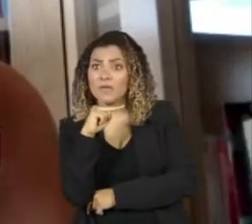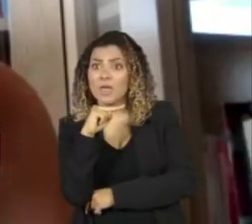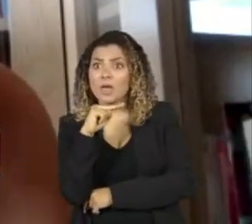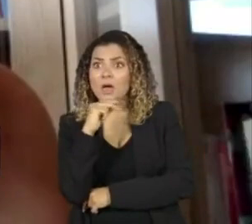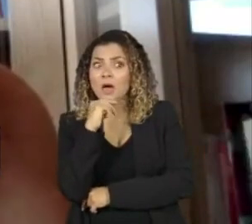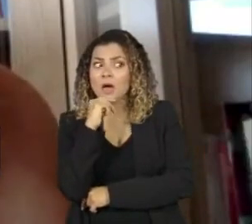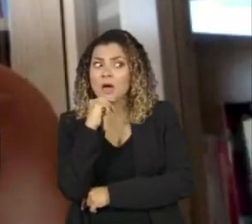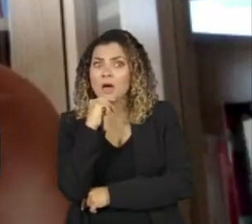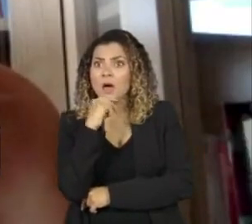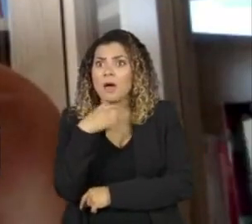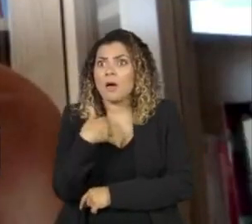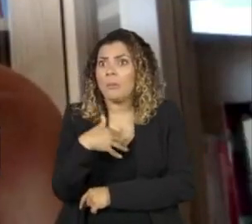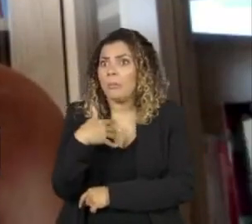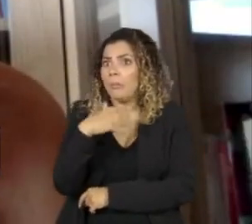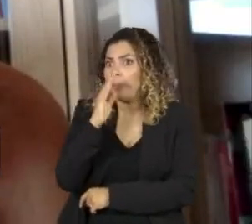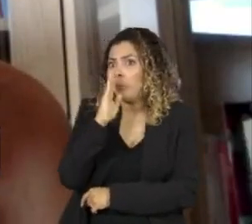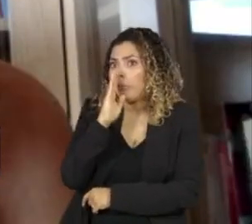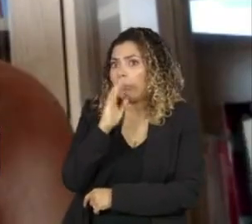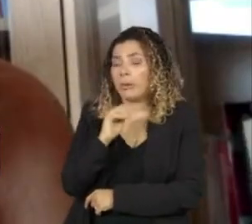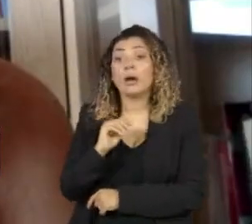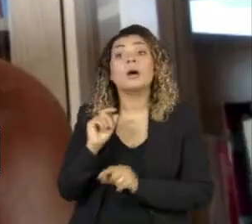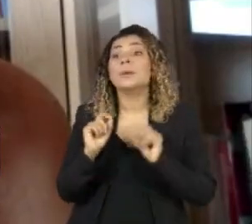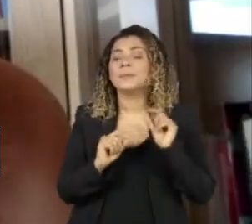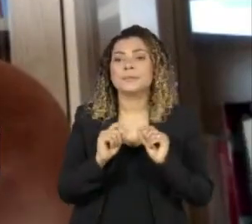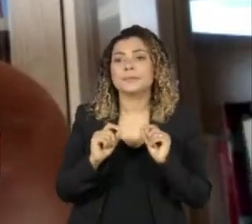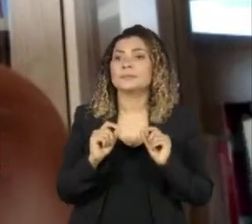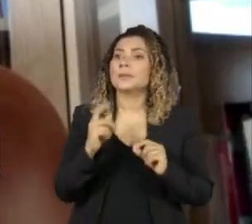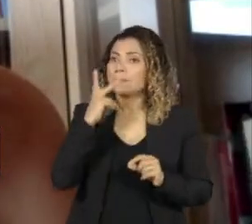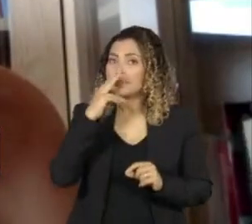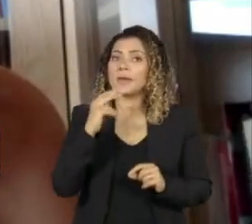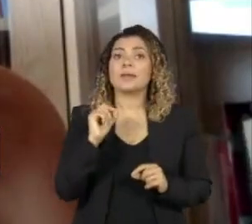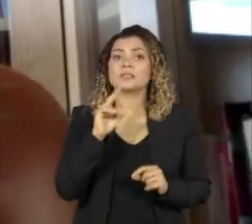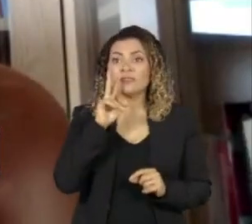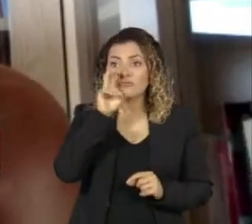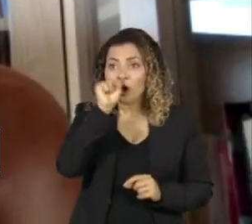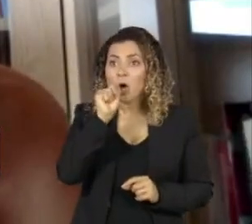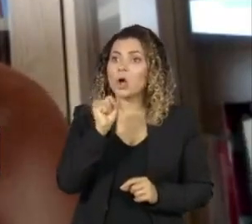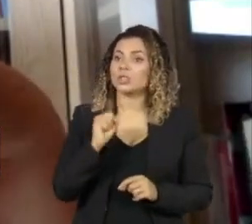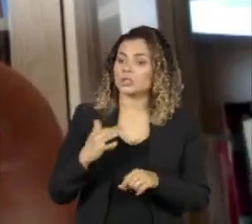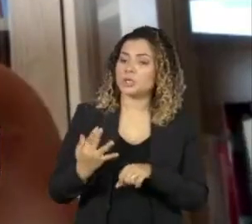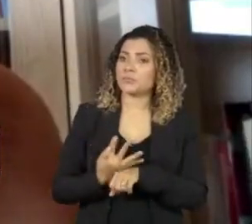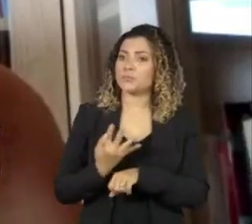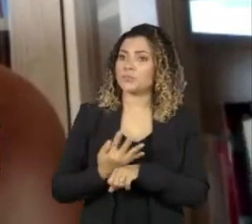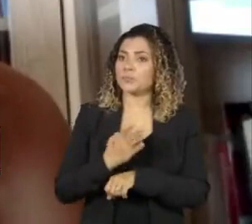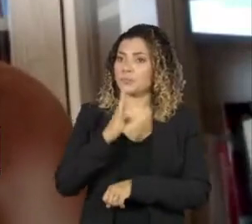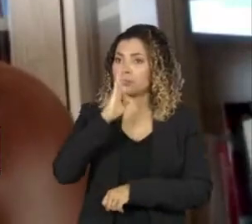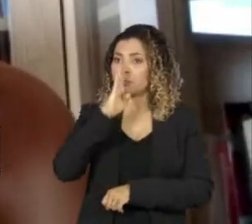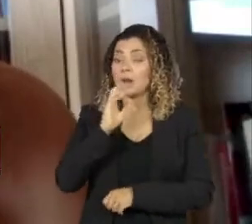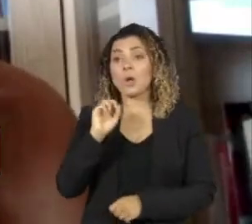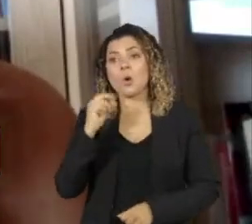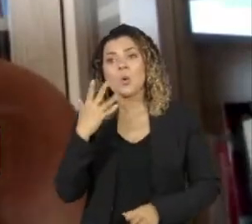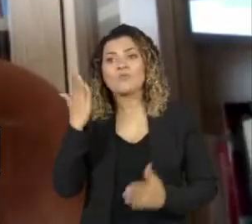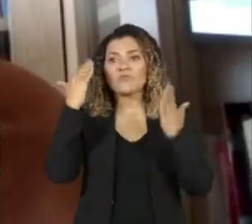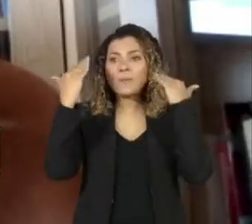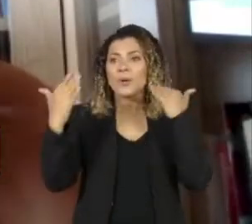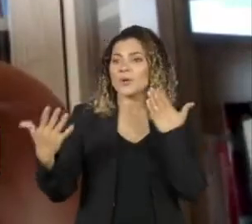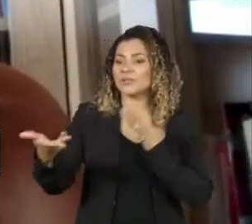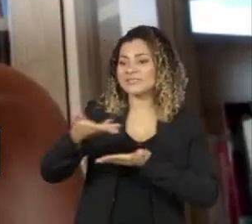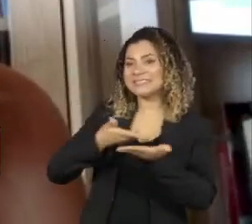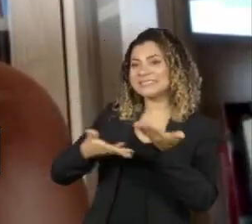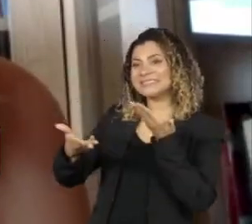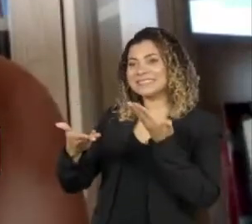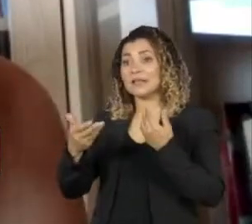que valores, por exemplo, como ser o forte, ser o popular, ser aquele que exclui